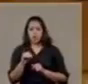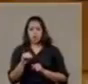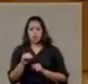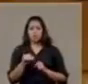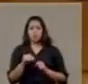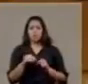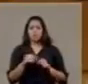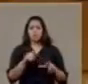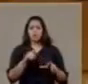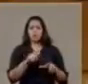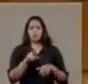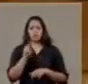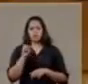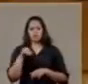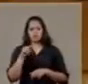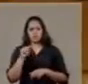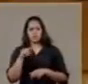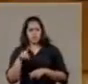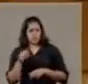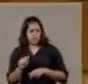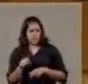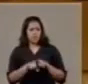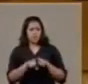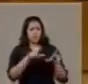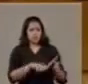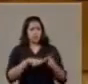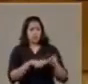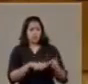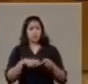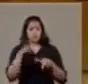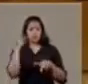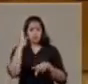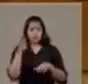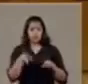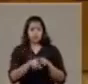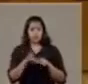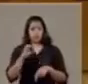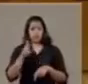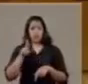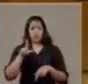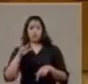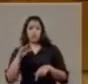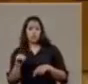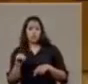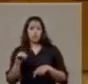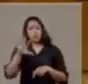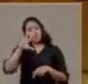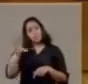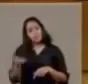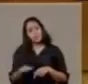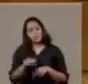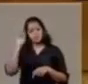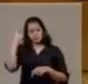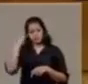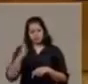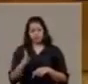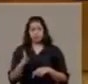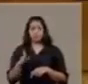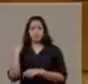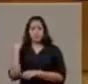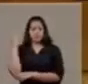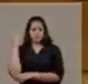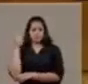Umbanda e Candomblé do Brasil e Conselho Estadual da Umbanda e dos Cultos Afro-Brasileiros do Rio Grande do Sul. Vossa Excelência tem